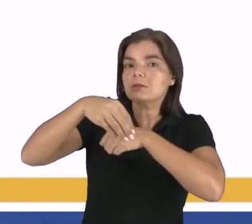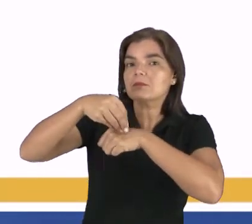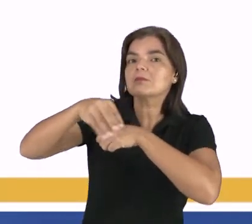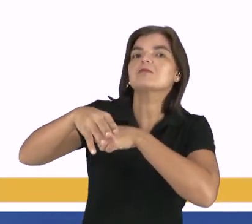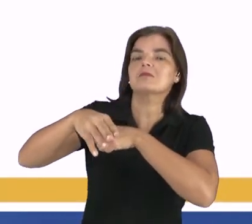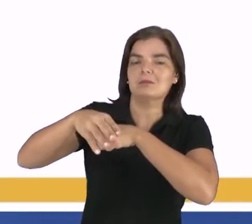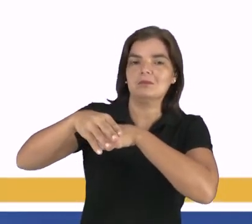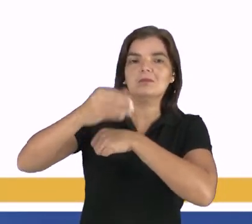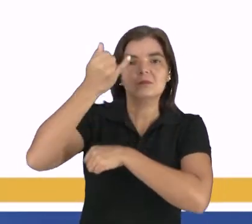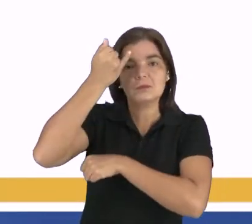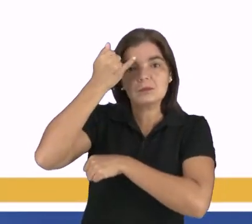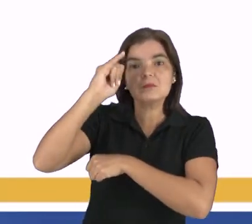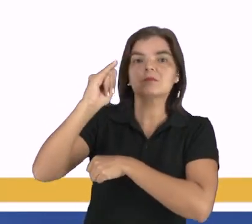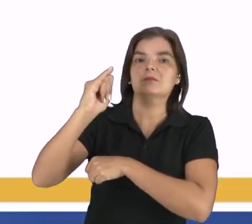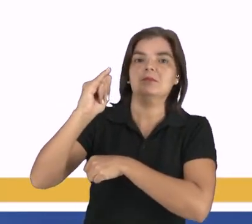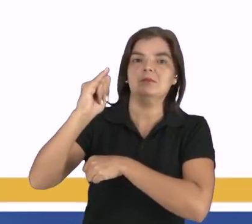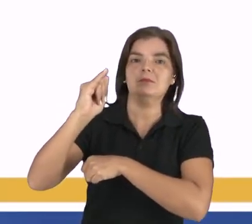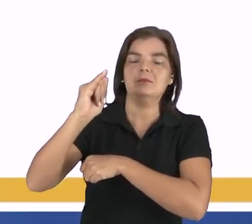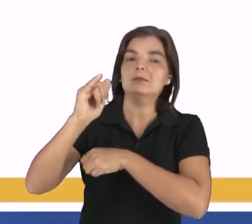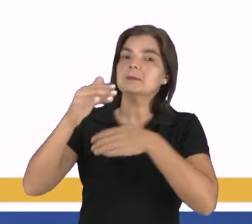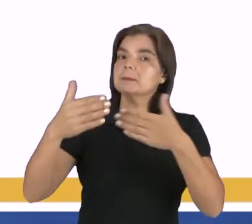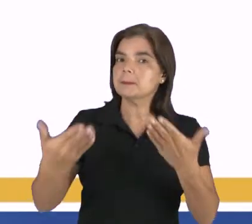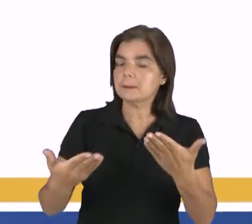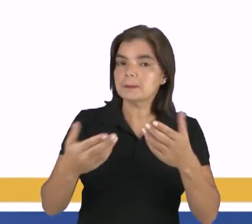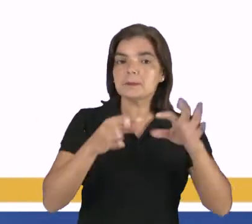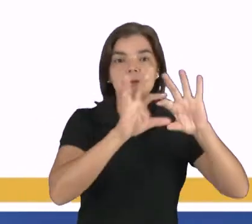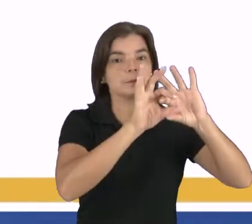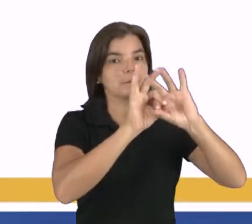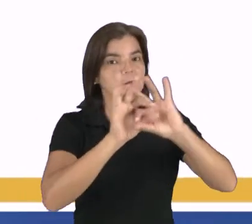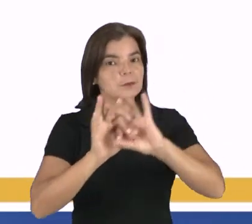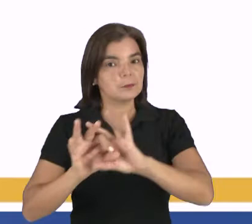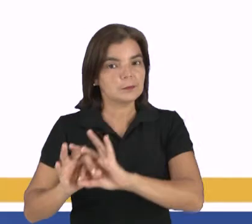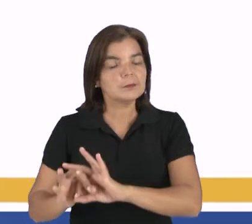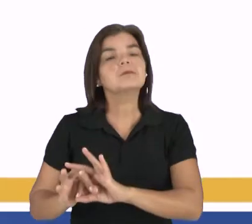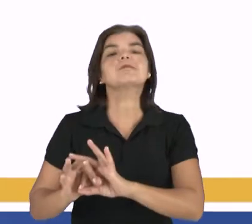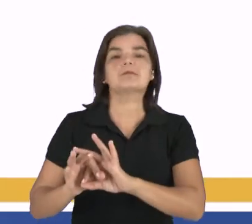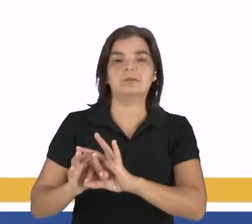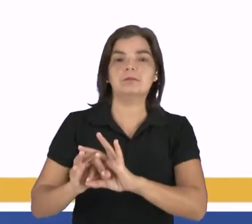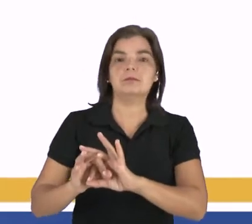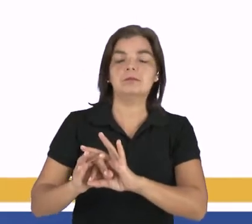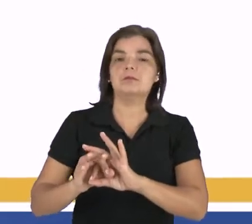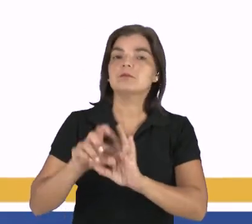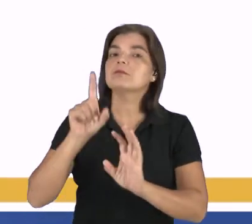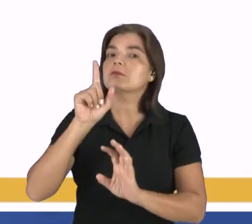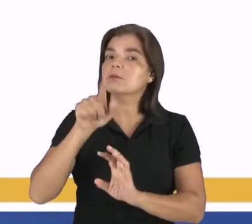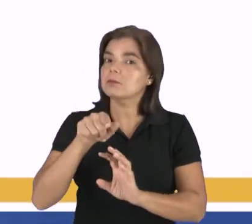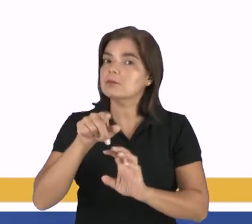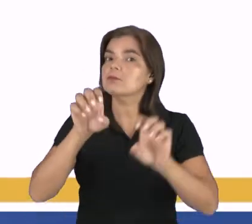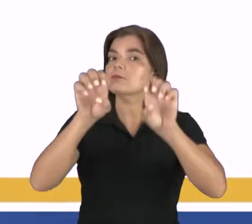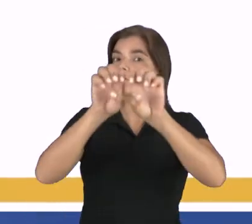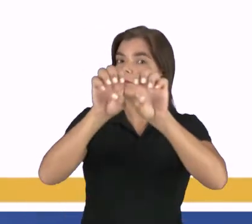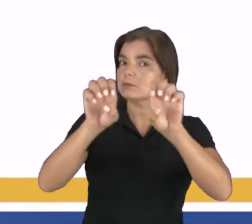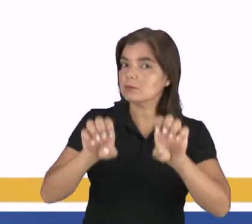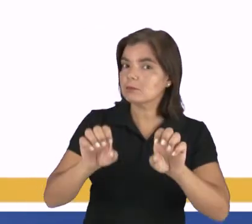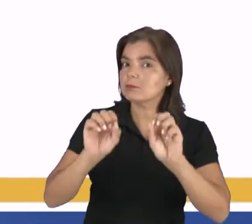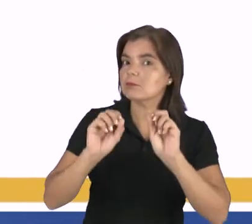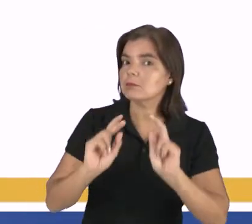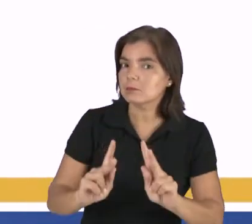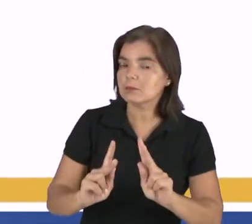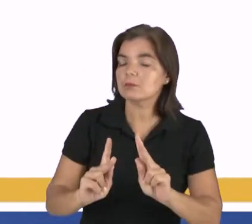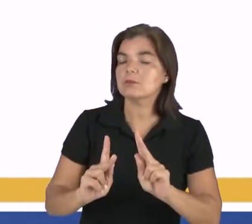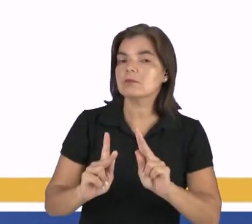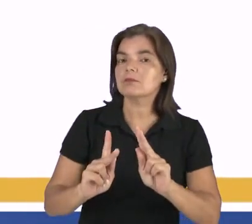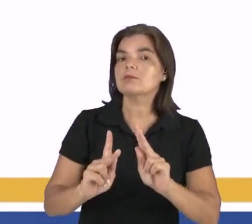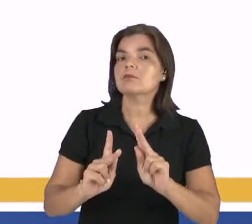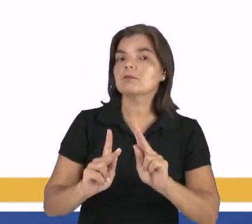transmitir a nossa ideia. Então, a coesão, ela é a estrutura, ok?